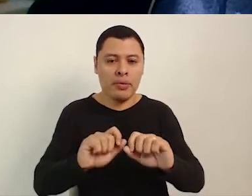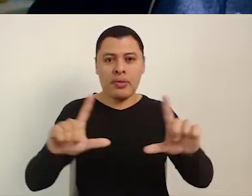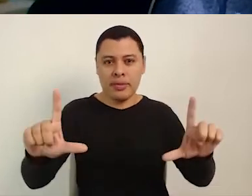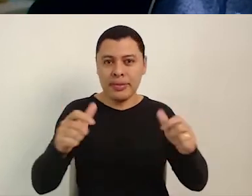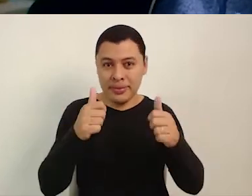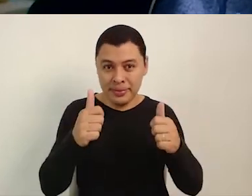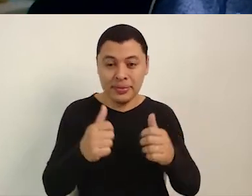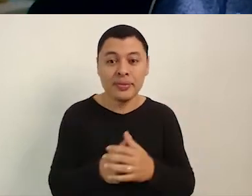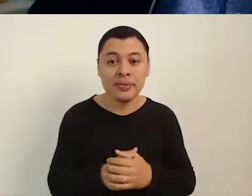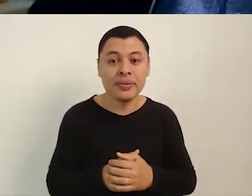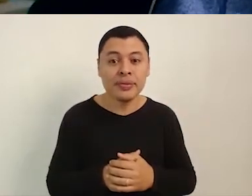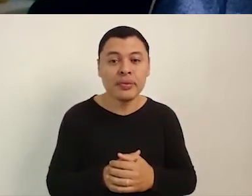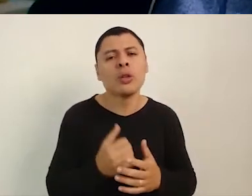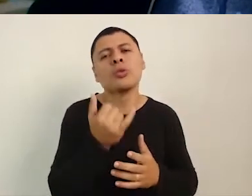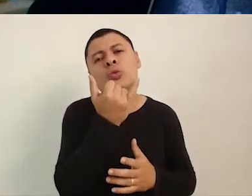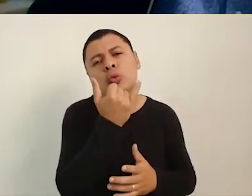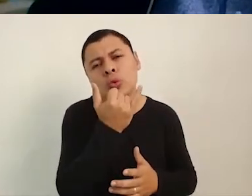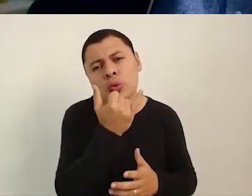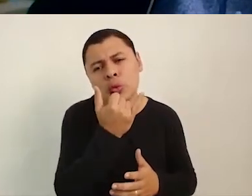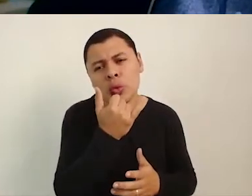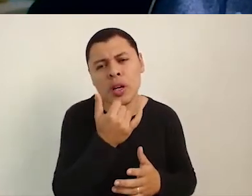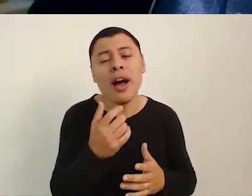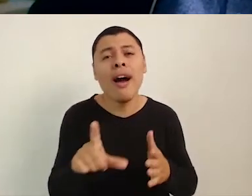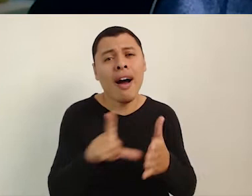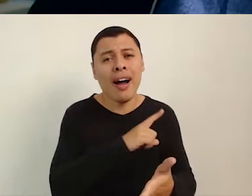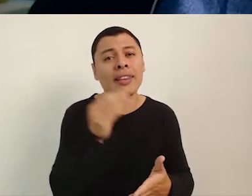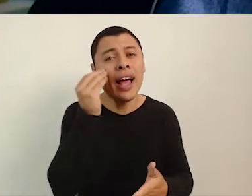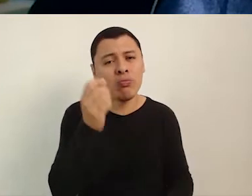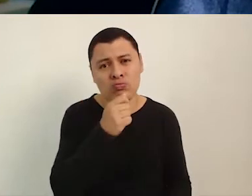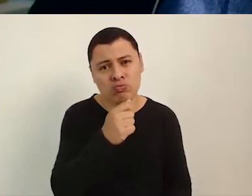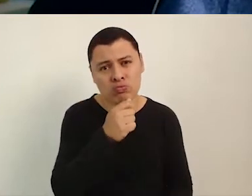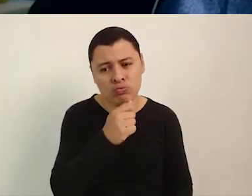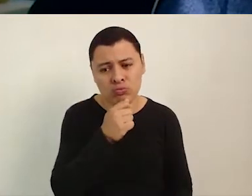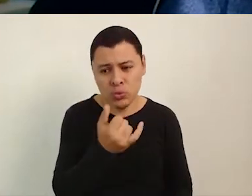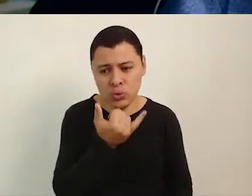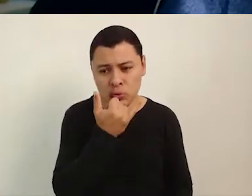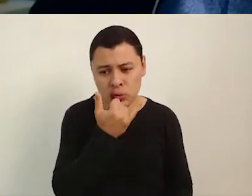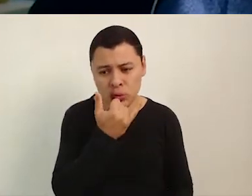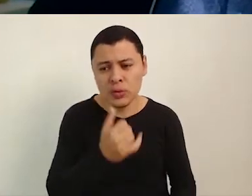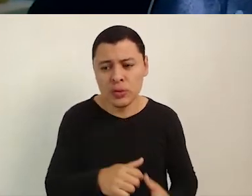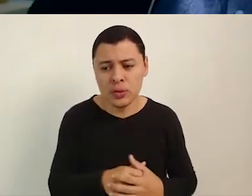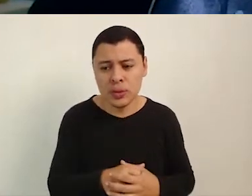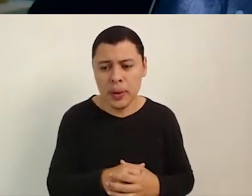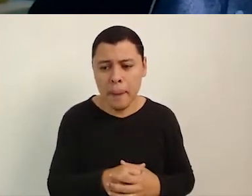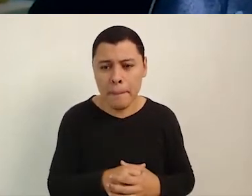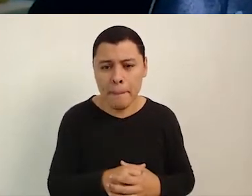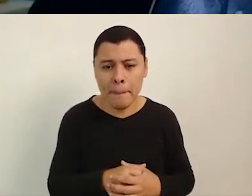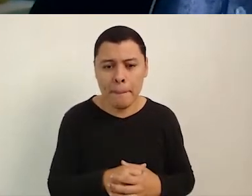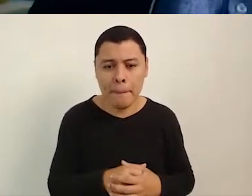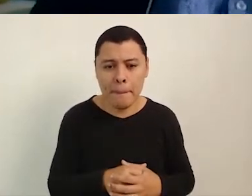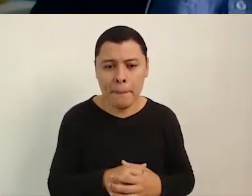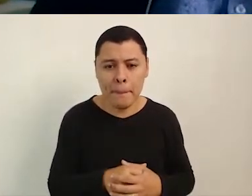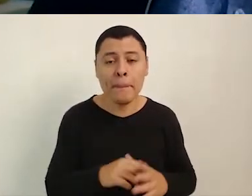bom? Peço desculpas, confesso que eu não fiz esse teste antes da gente apresentar. é que só para Deixa eu